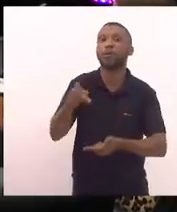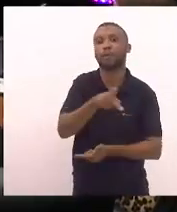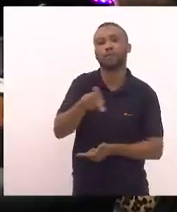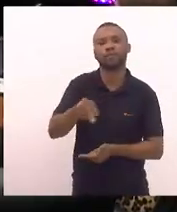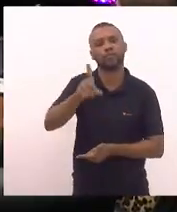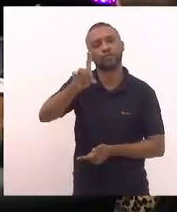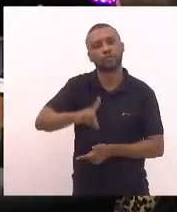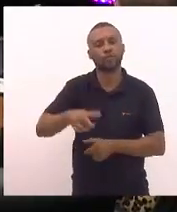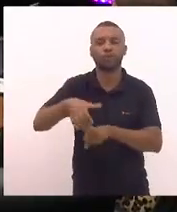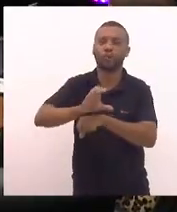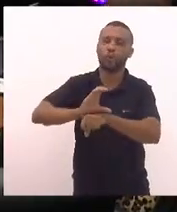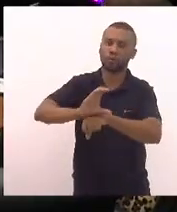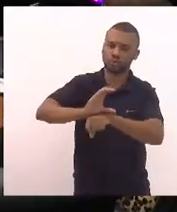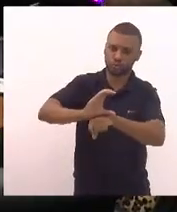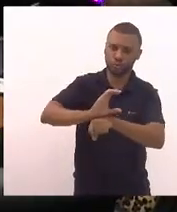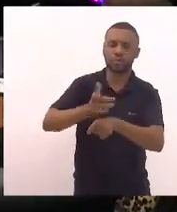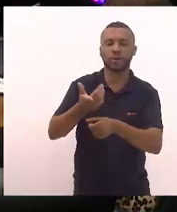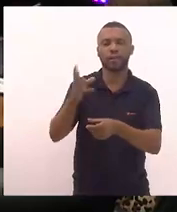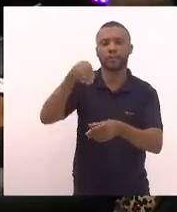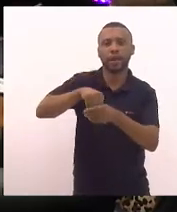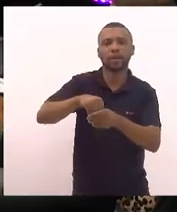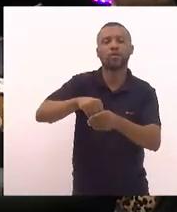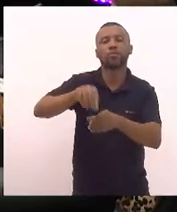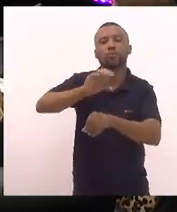Direito Constitucional nos cursos de